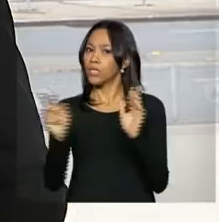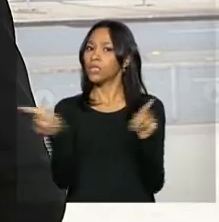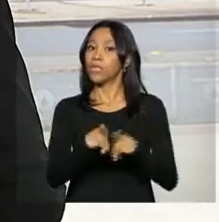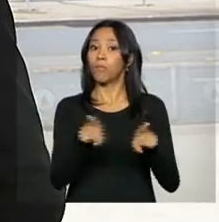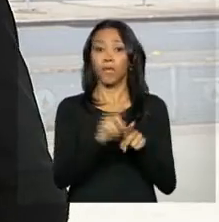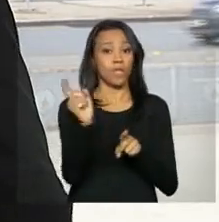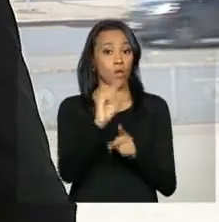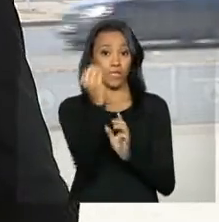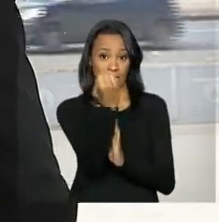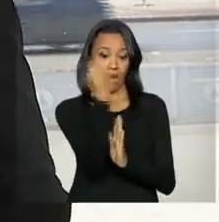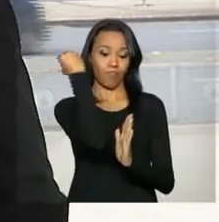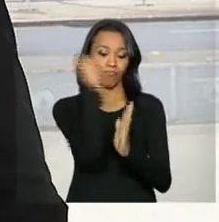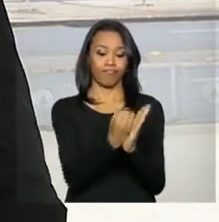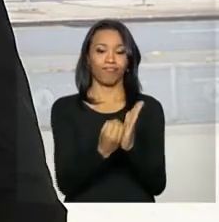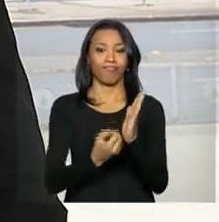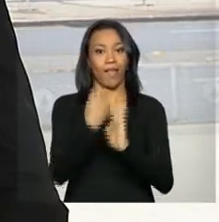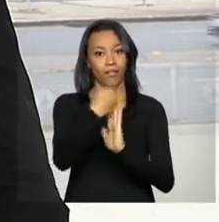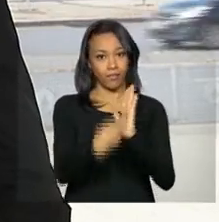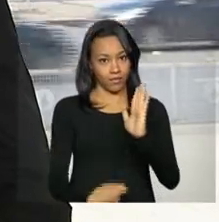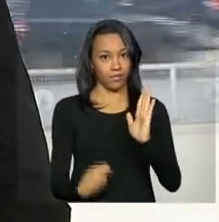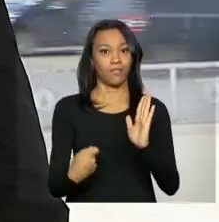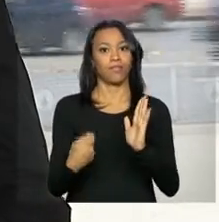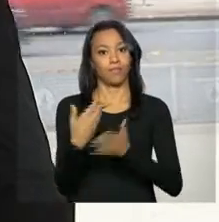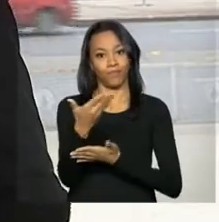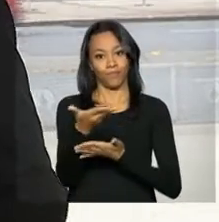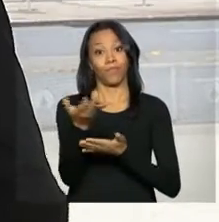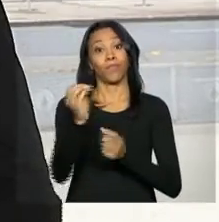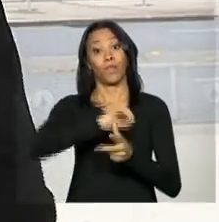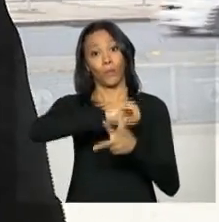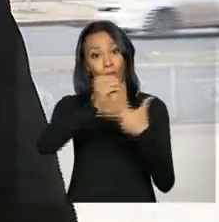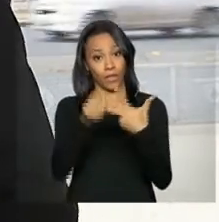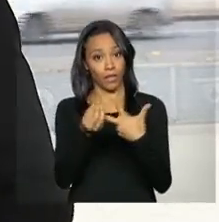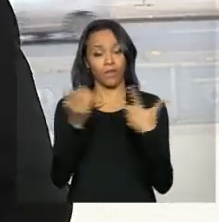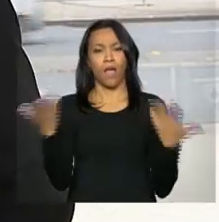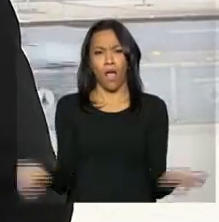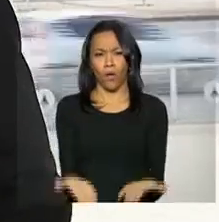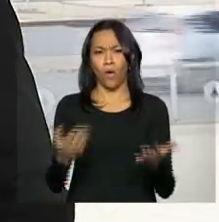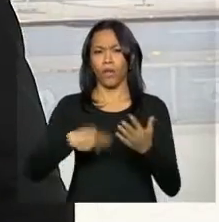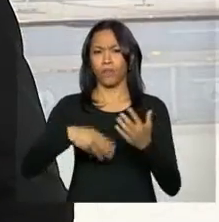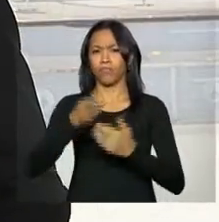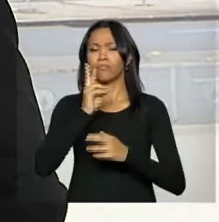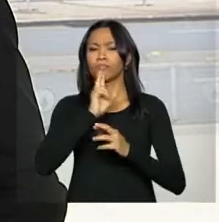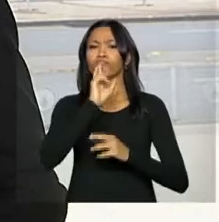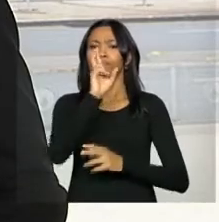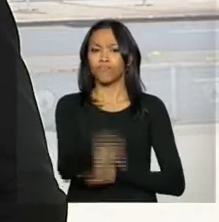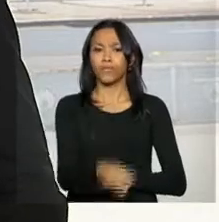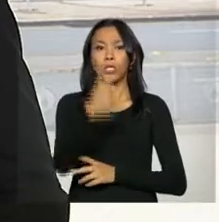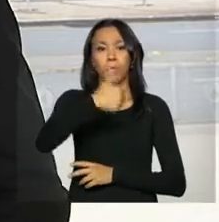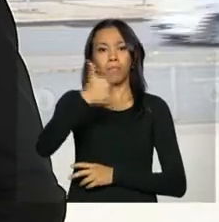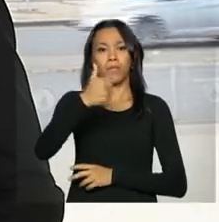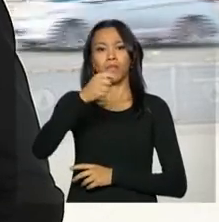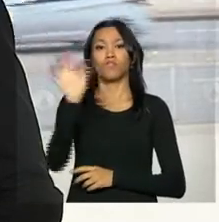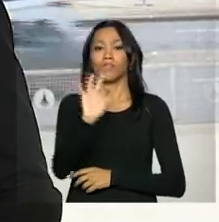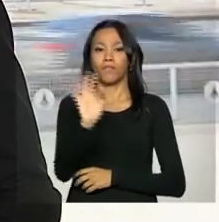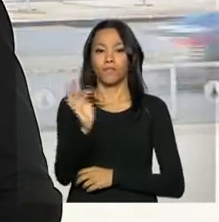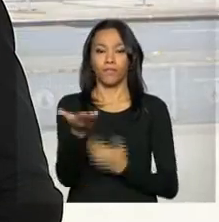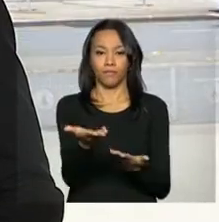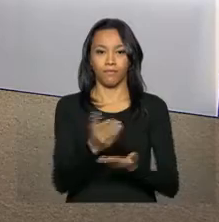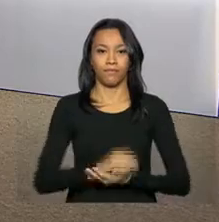a prova de redação no enem o resultado sai agora no dia 1º de fevereiro danielle